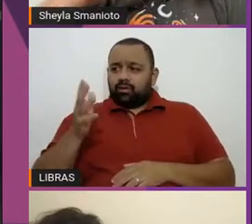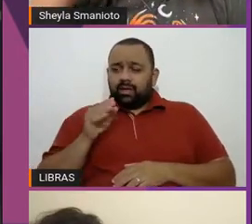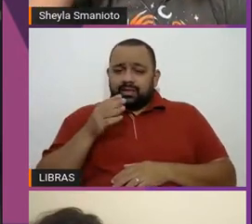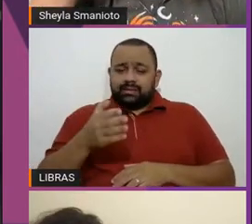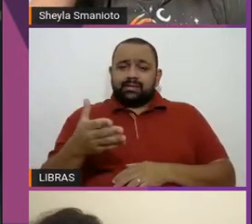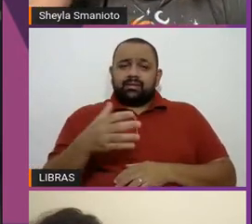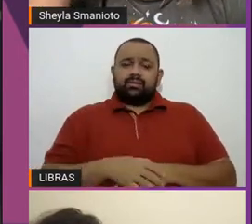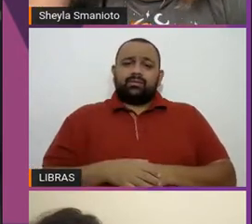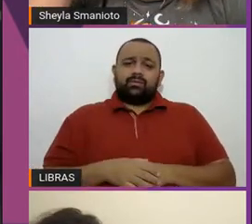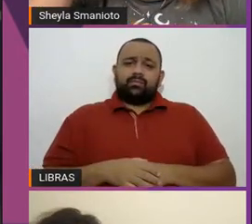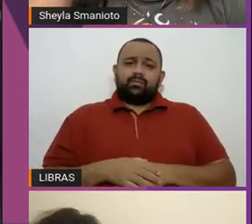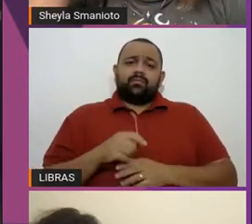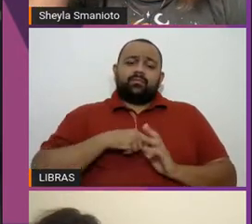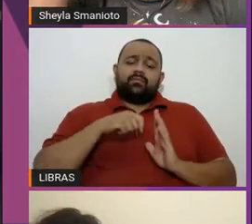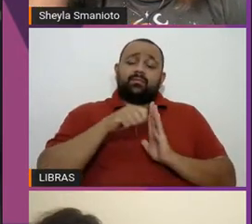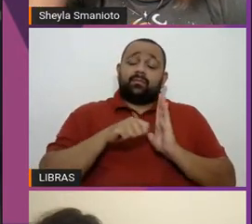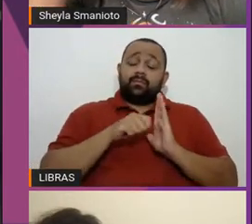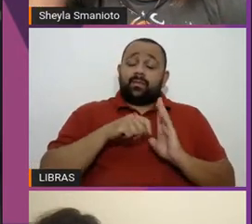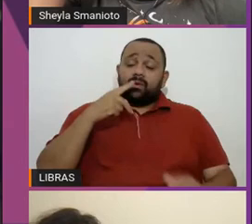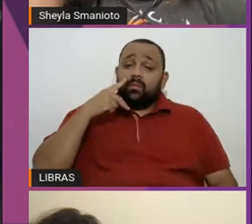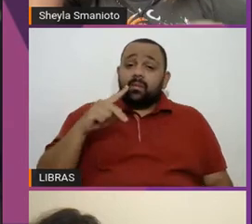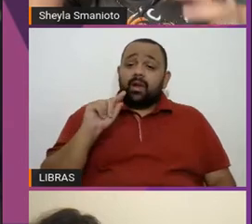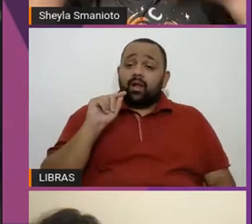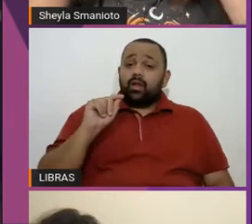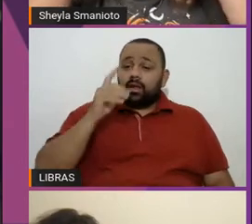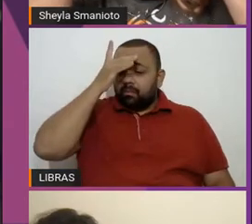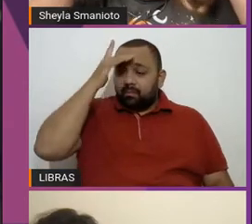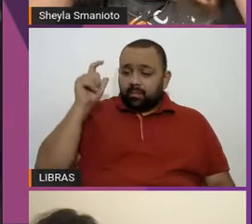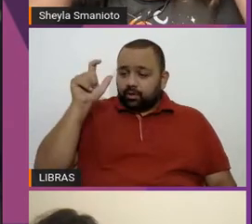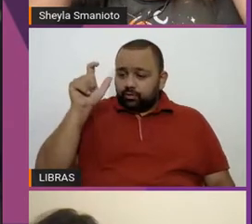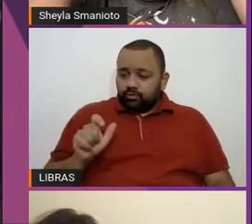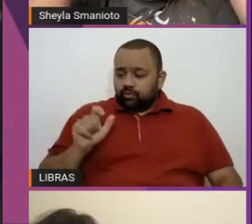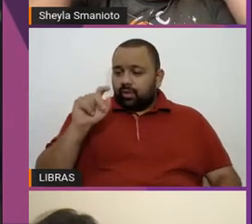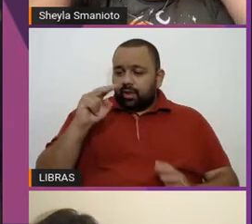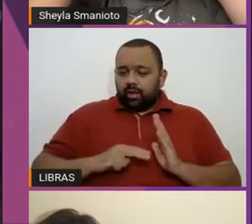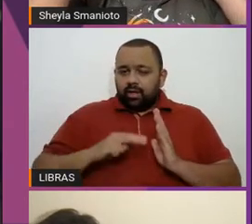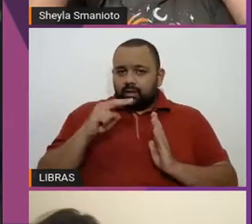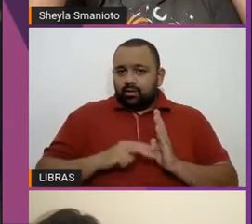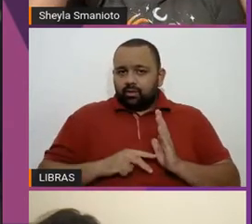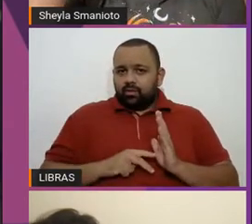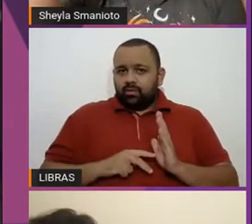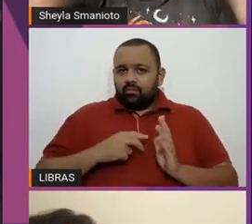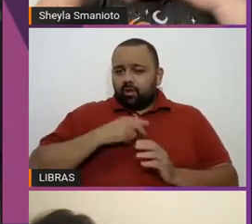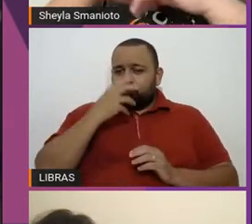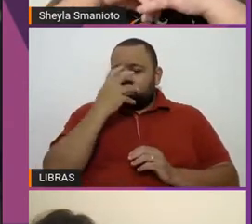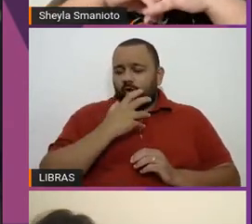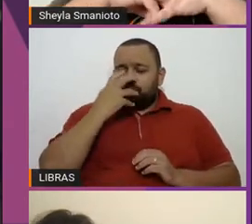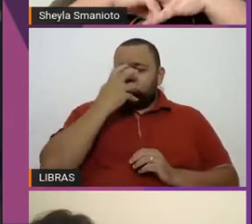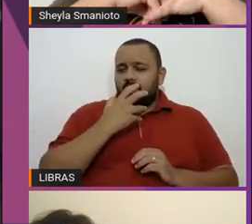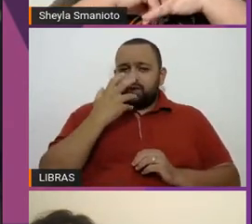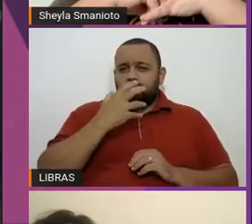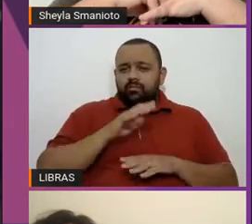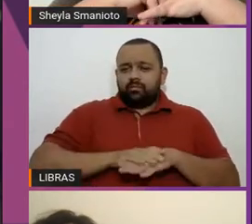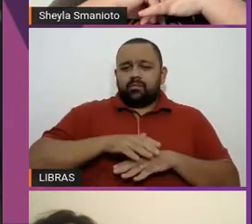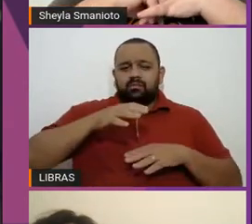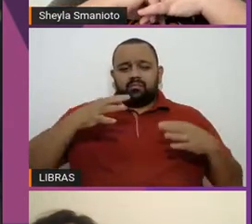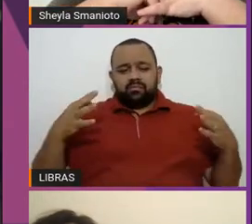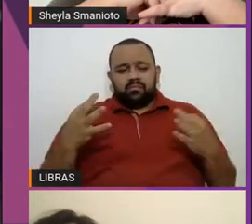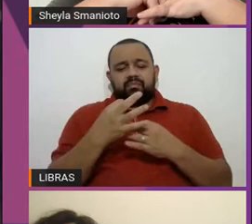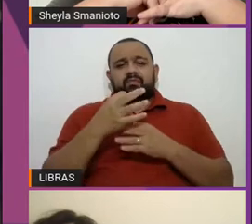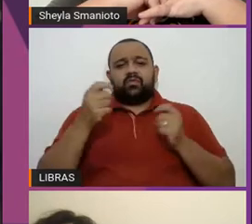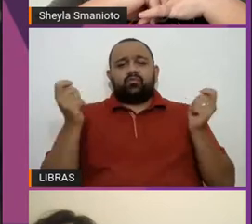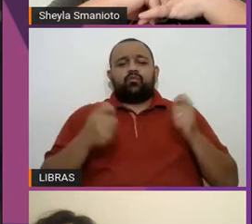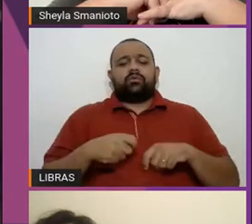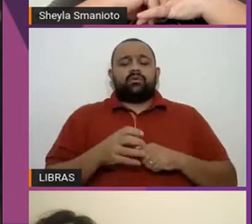né eu escrevo para o pintor paga o público leitor de romances mais possível